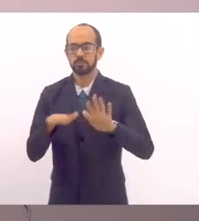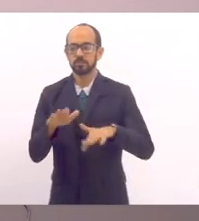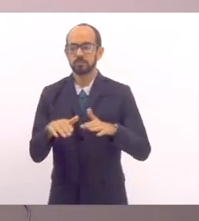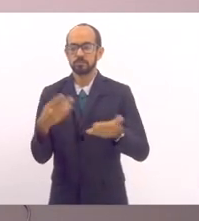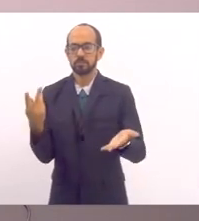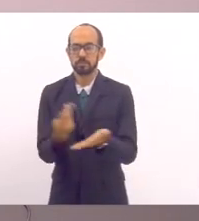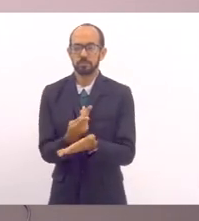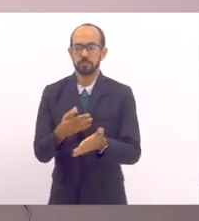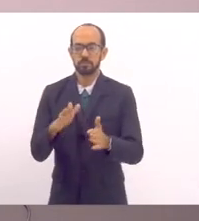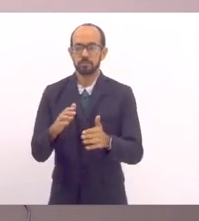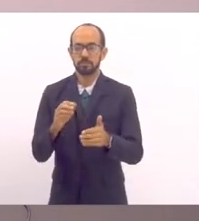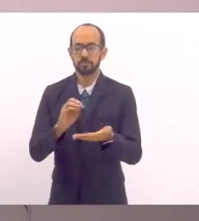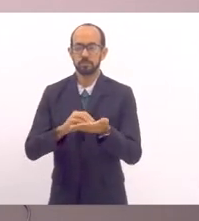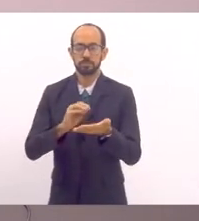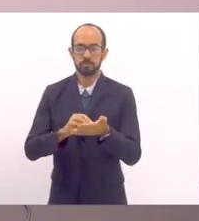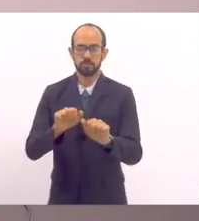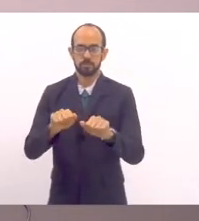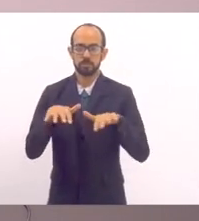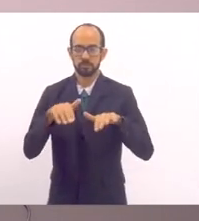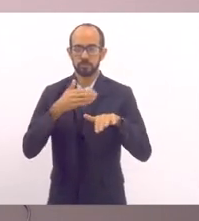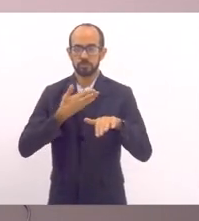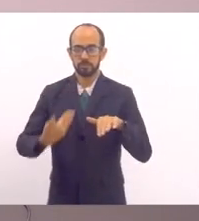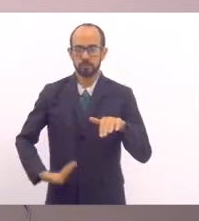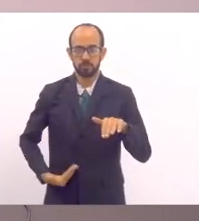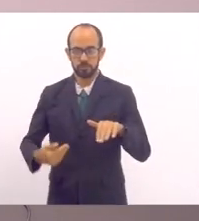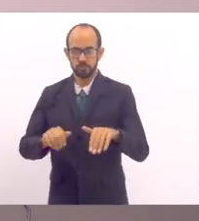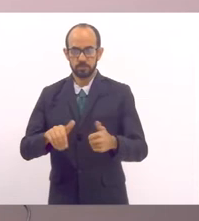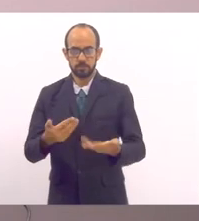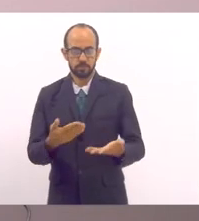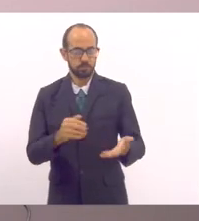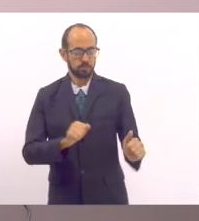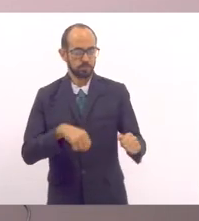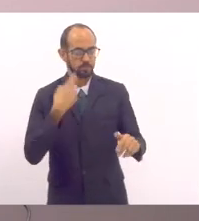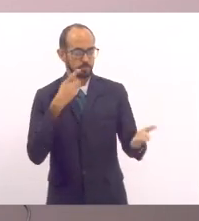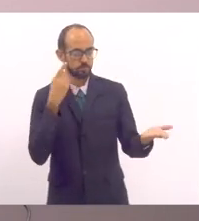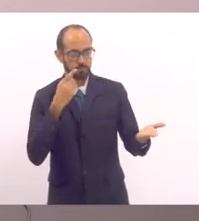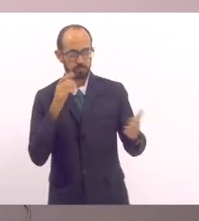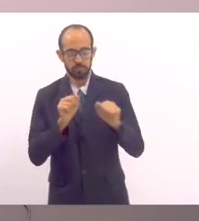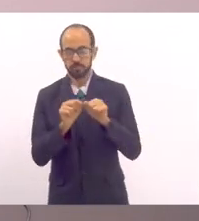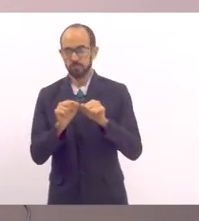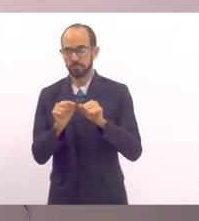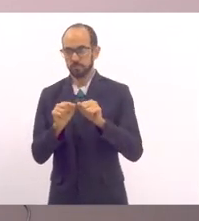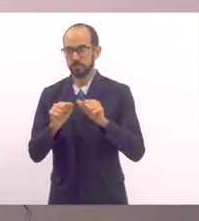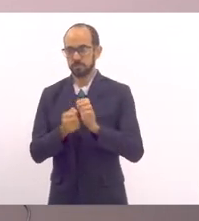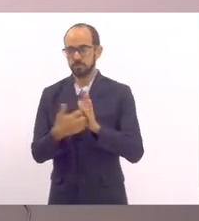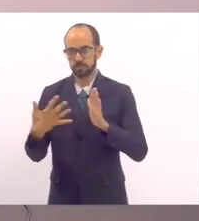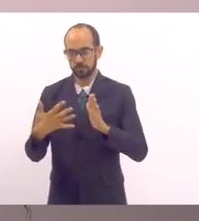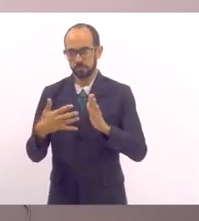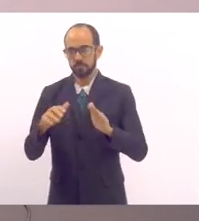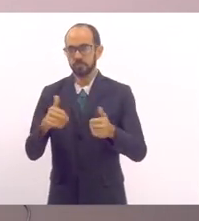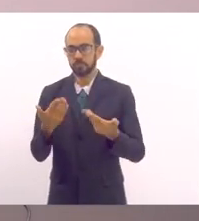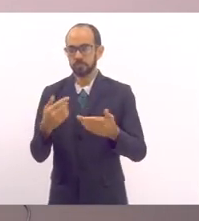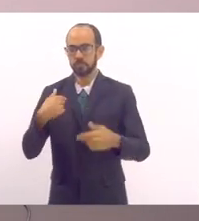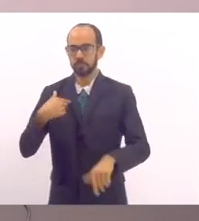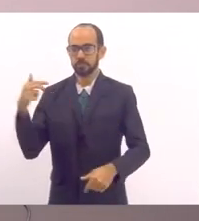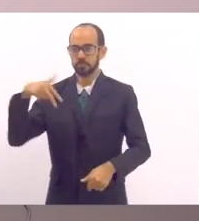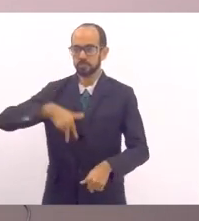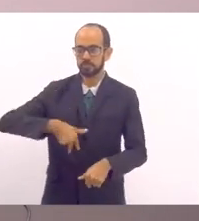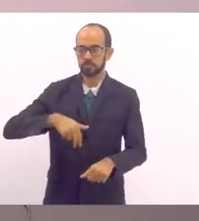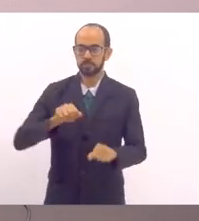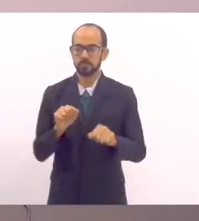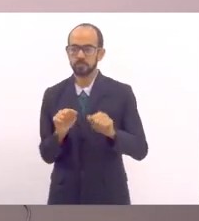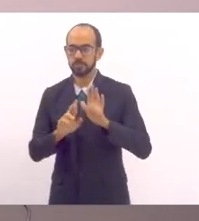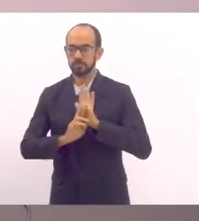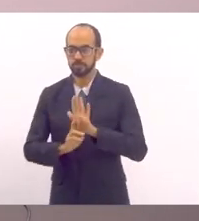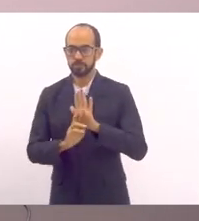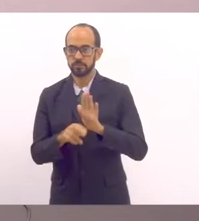se haver uma audiência pública. Então, a deputada está fazendo, não é uma nem duas, são várias audiências públicas e ouvindo o setor. Então, eu estou aqui hoje representando,